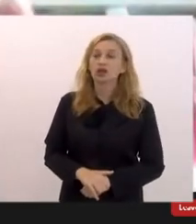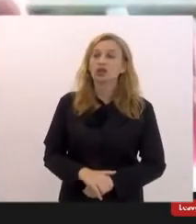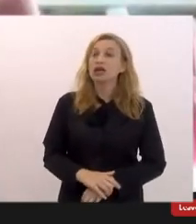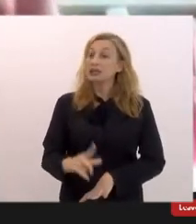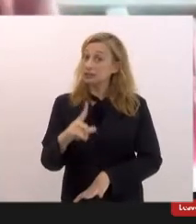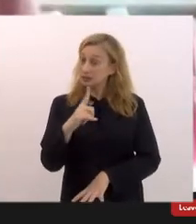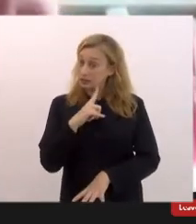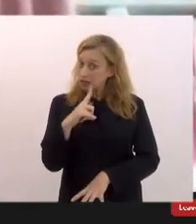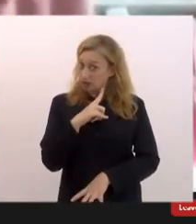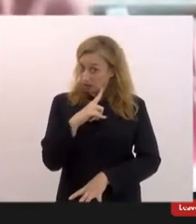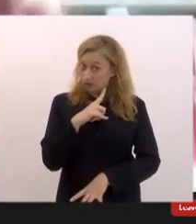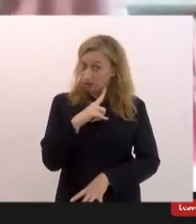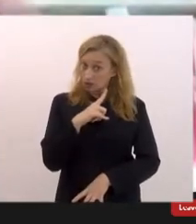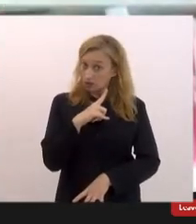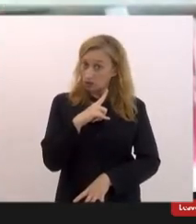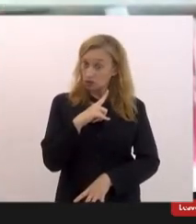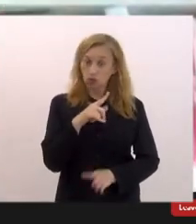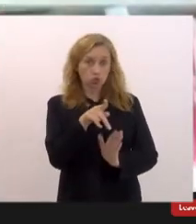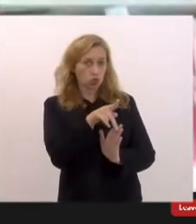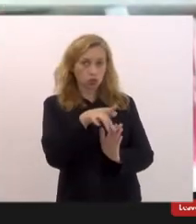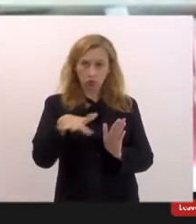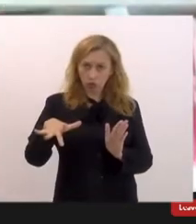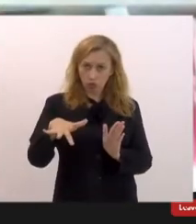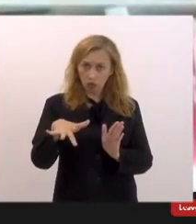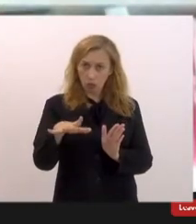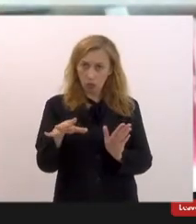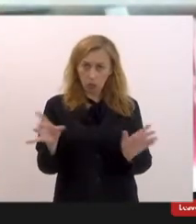ter os protocolos